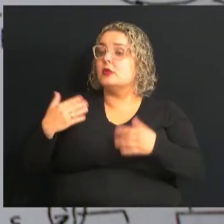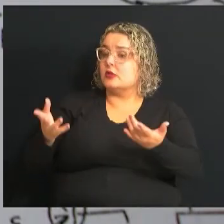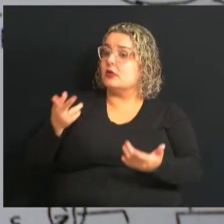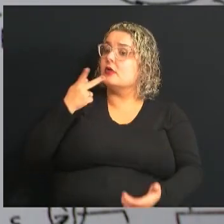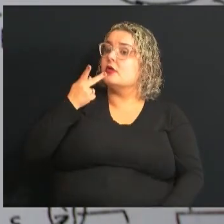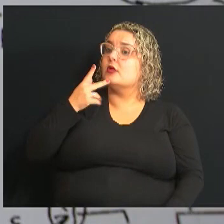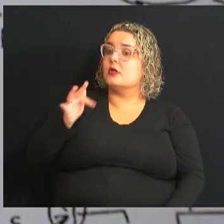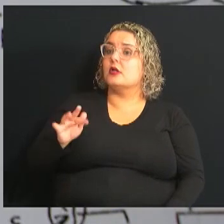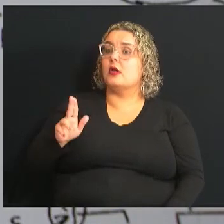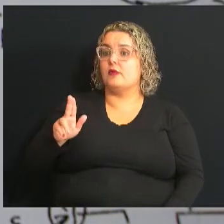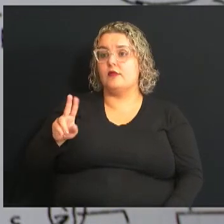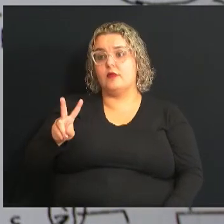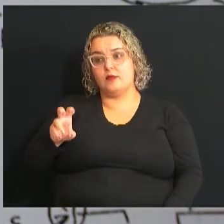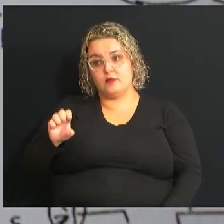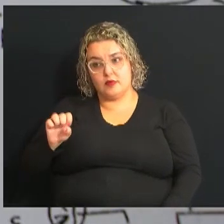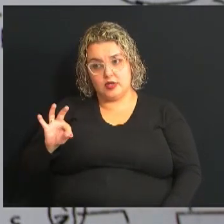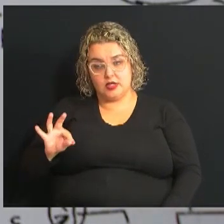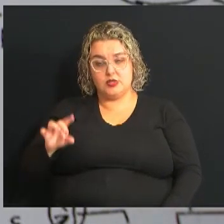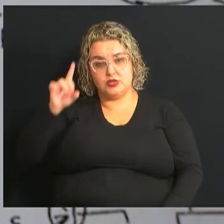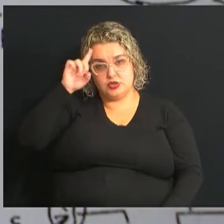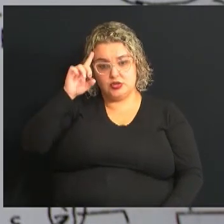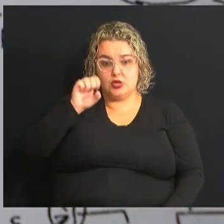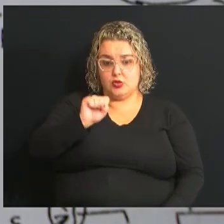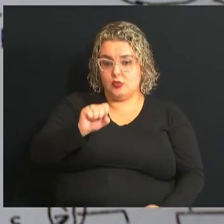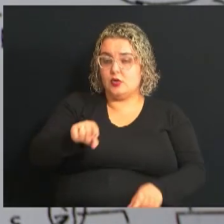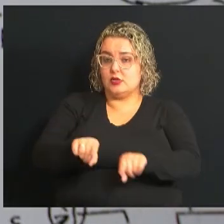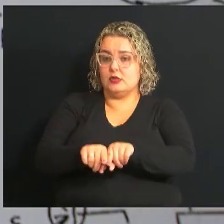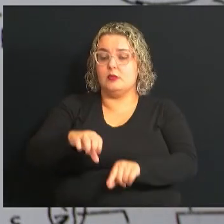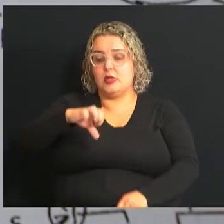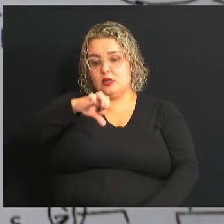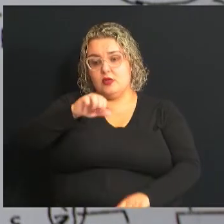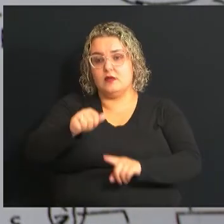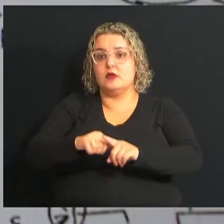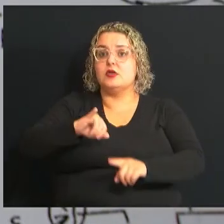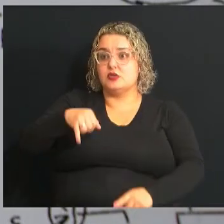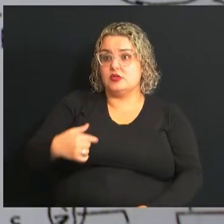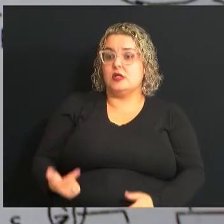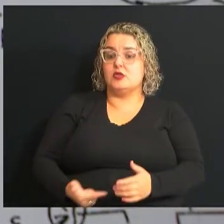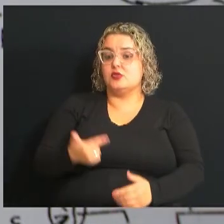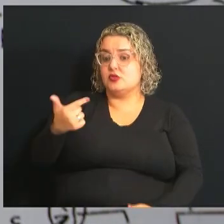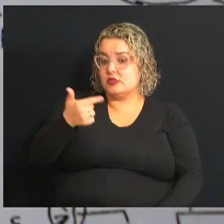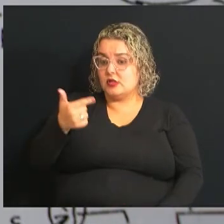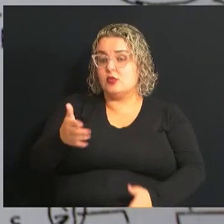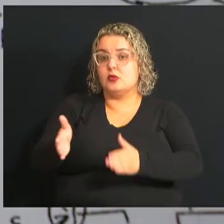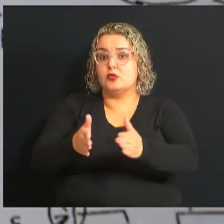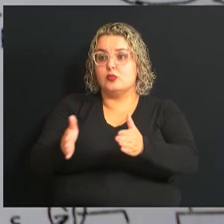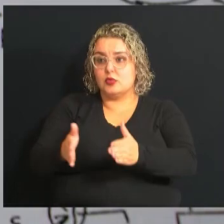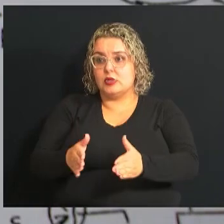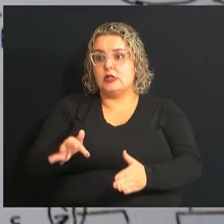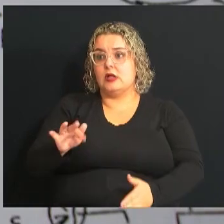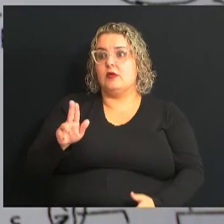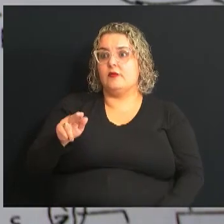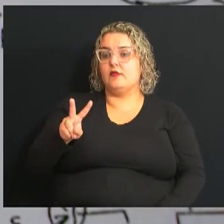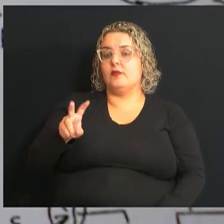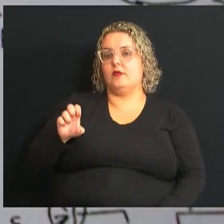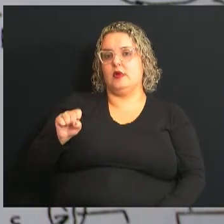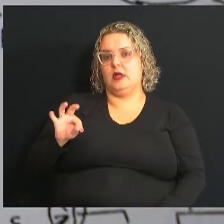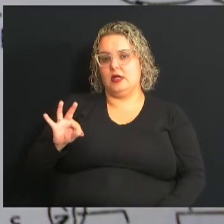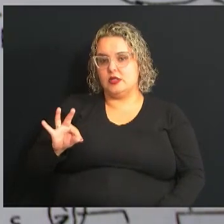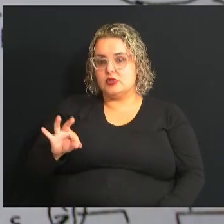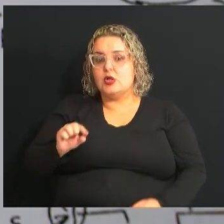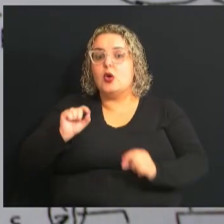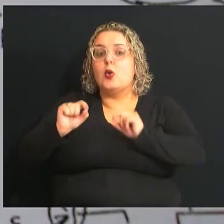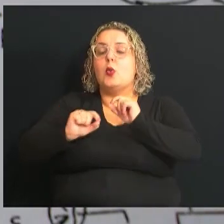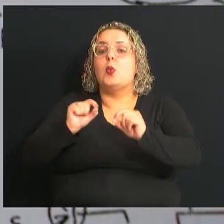FUVEST, dia 8 e 9 de janeiro será aplicada a segunda fase da FUVEST. O que a gente